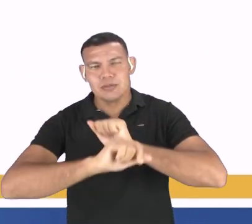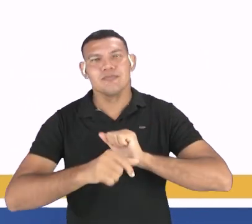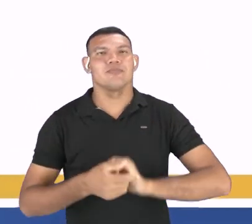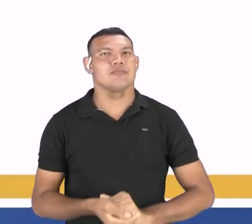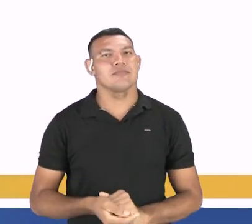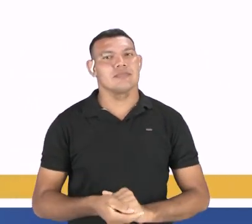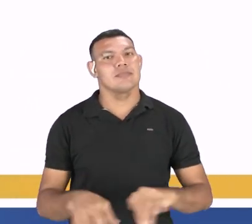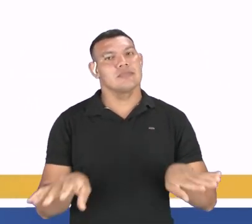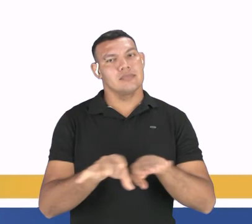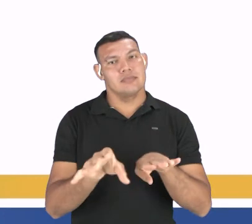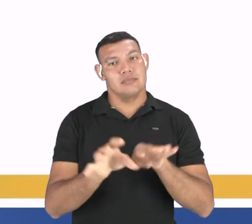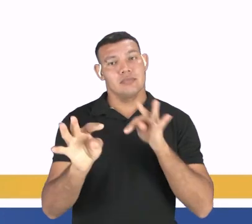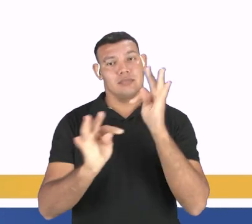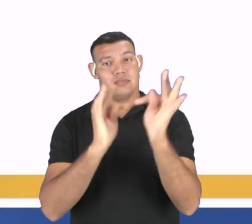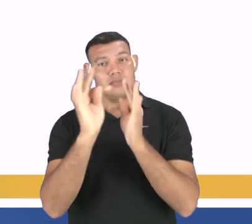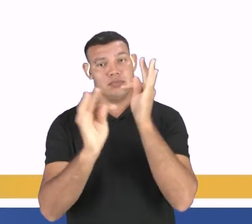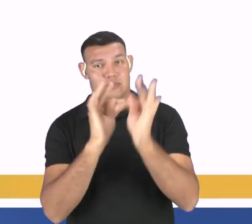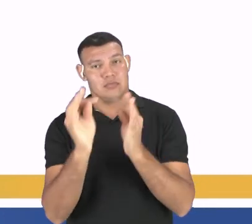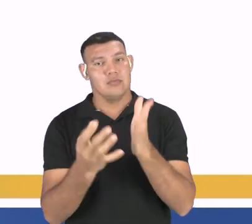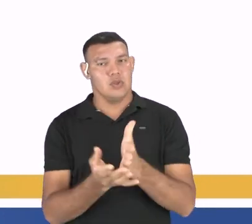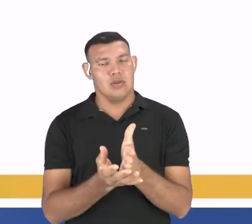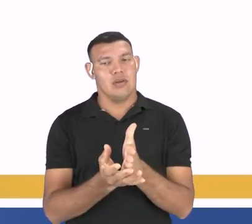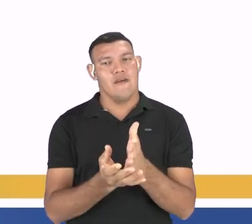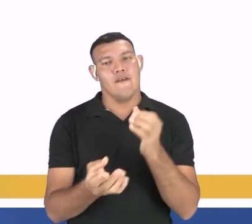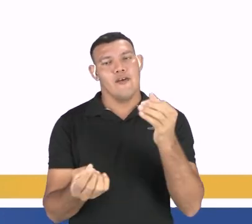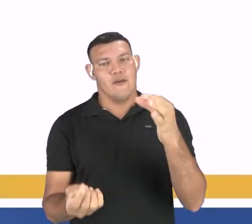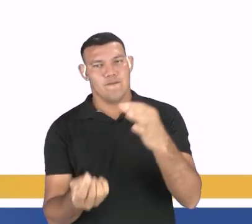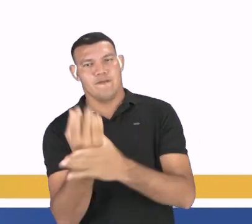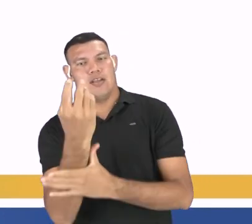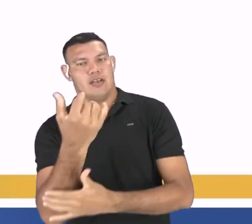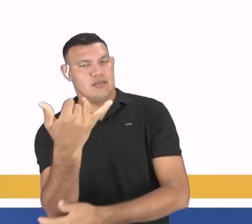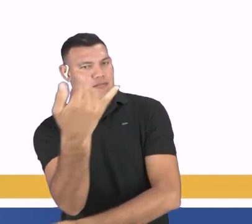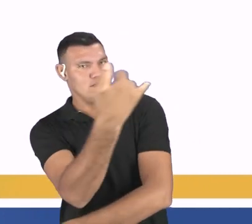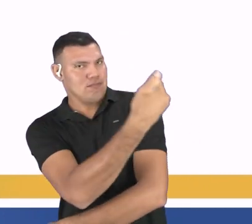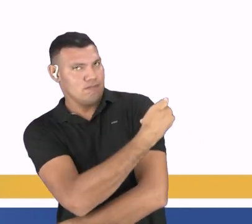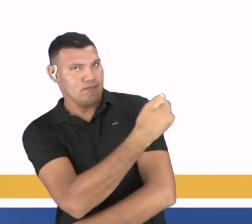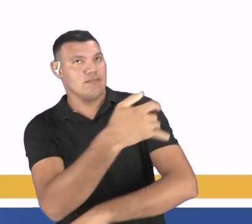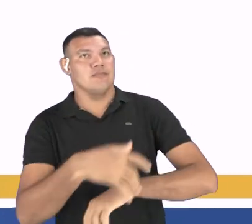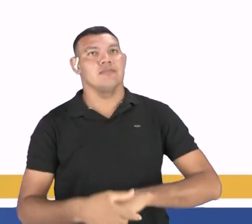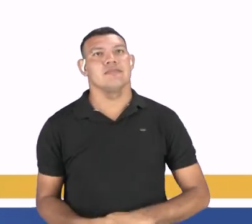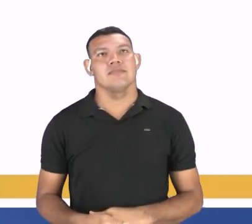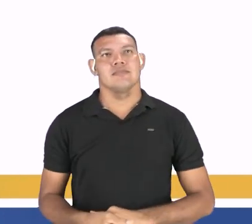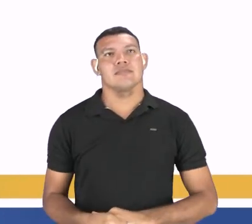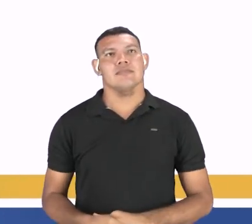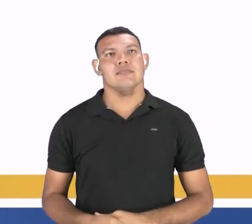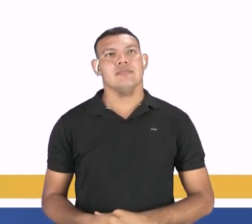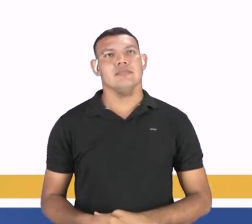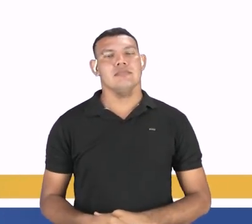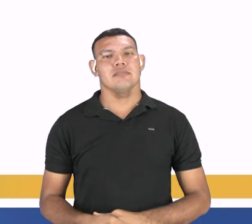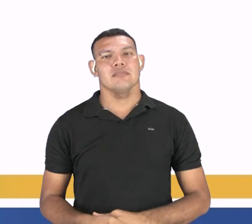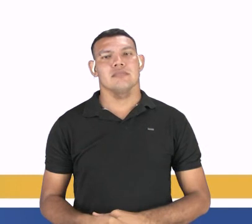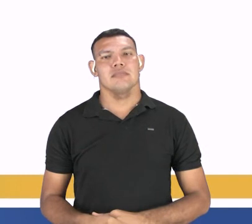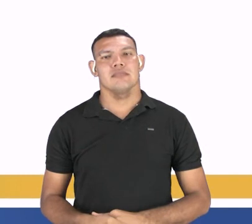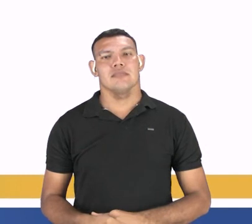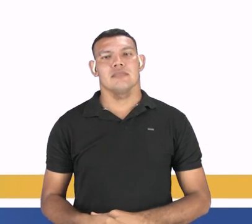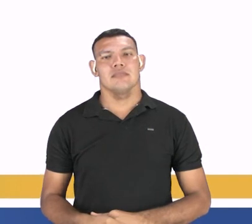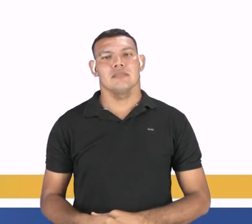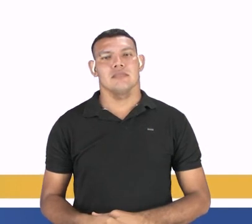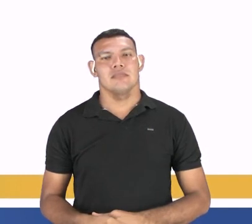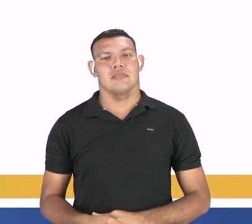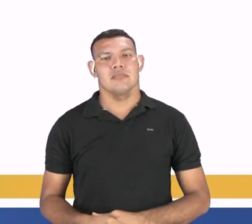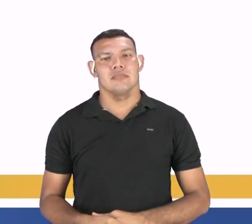as tecnologias a são utilizados na fabricação de vacinas né e é